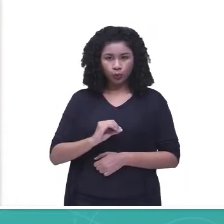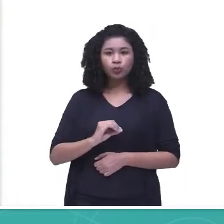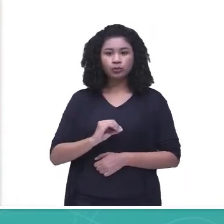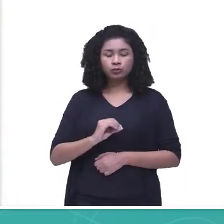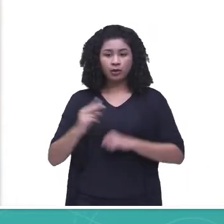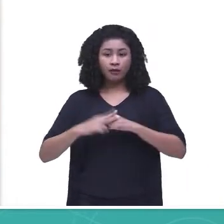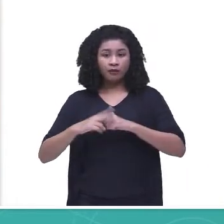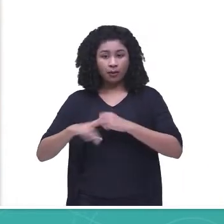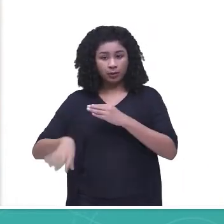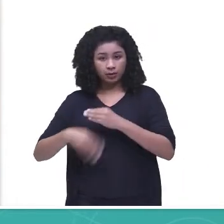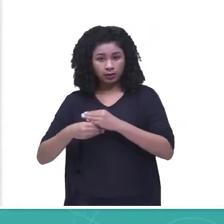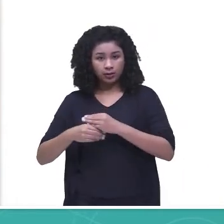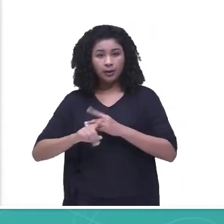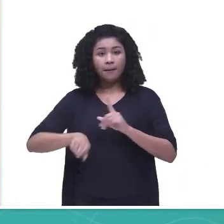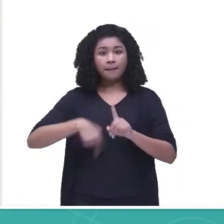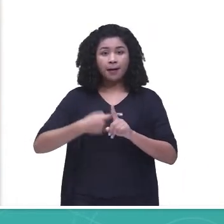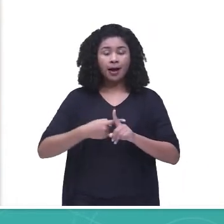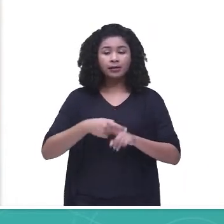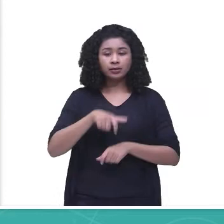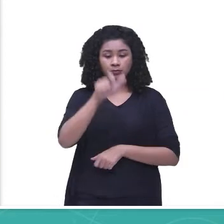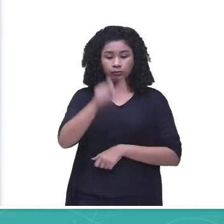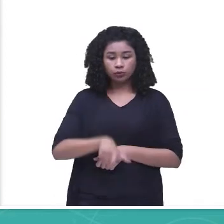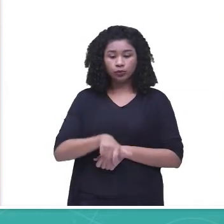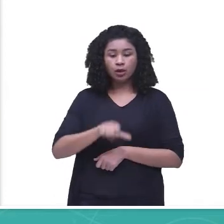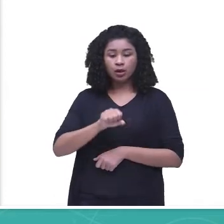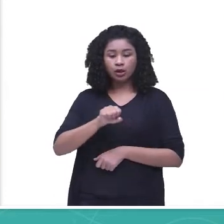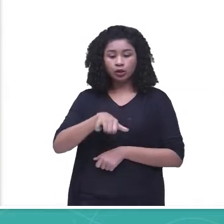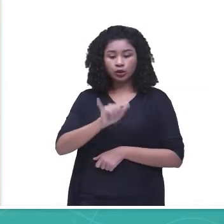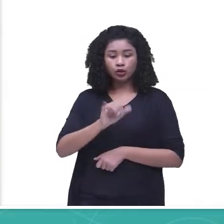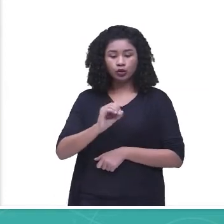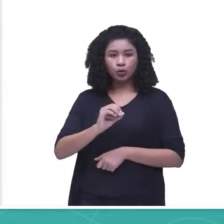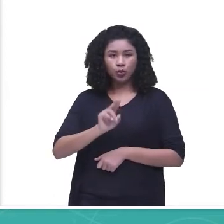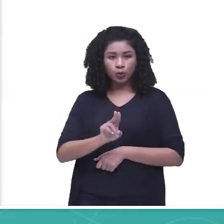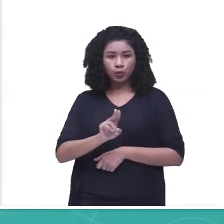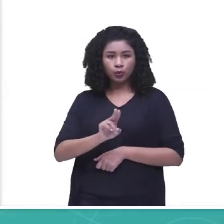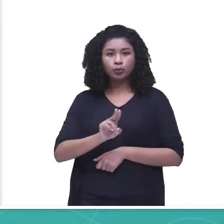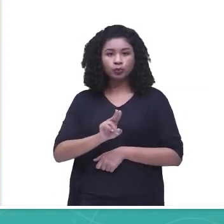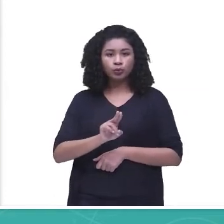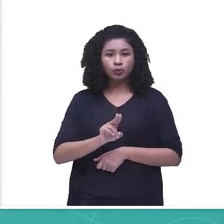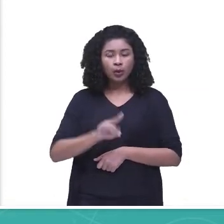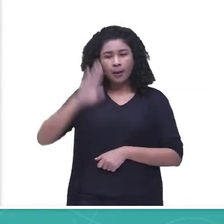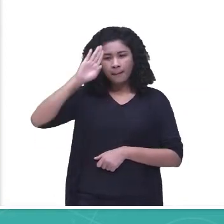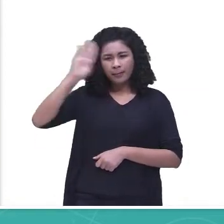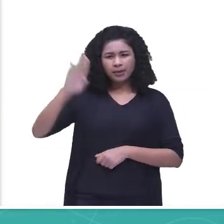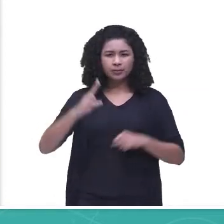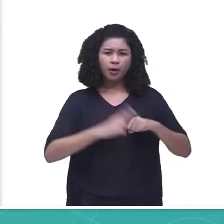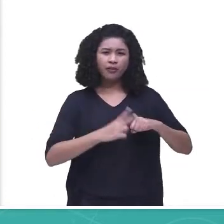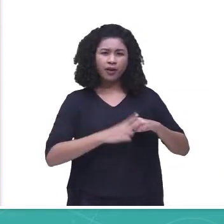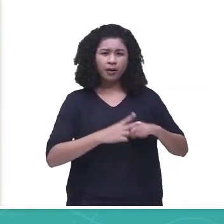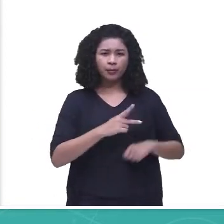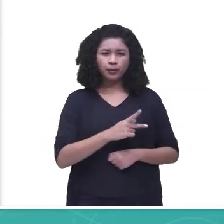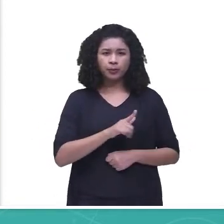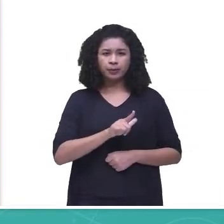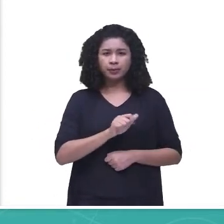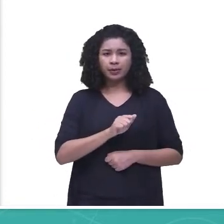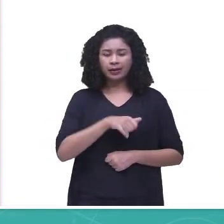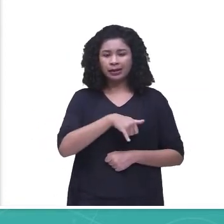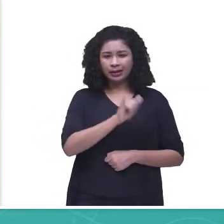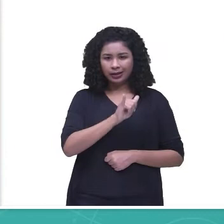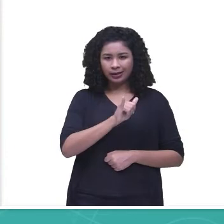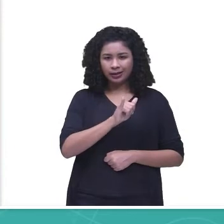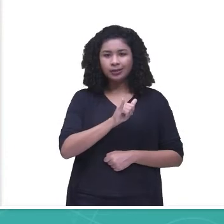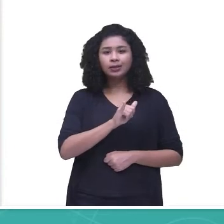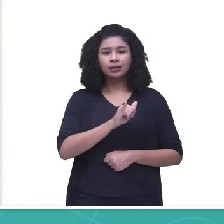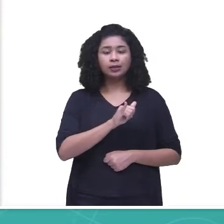o sujeito, que é o you, aí o verbo principal, que é o play, e aí soccer é um complemento, que pode ou não haver, mas de